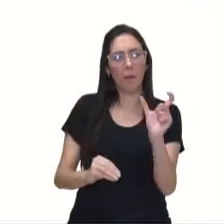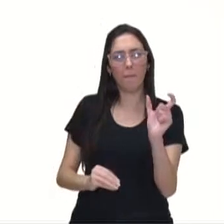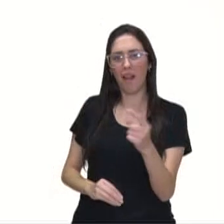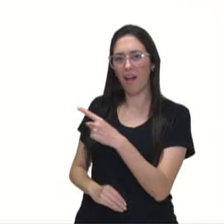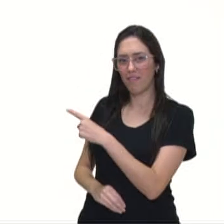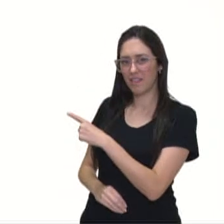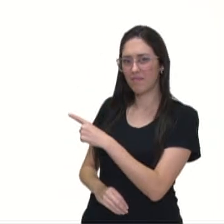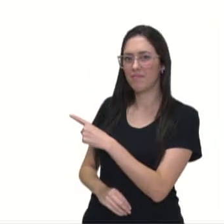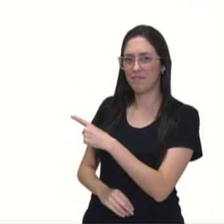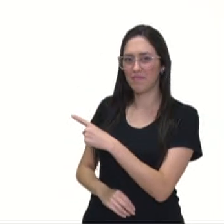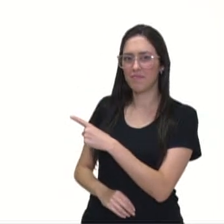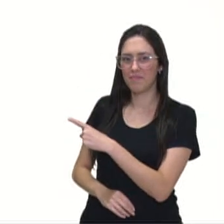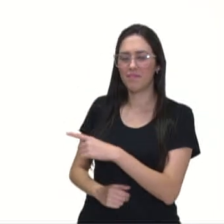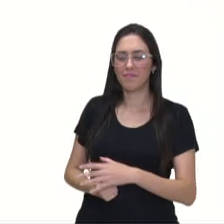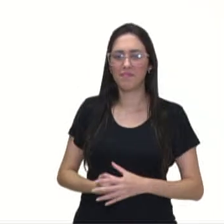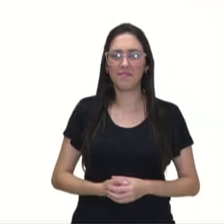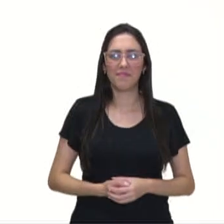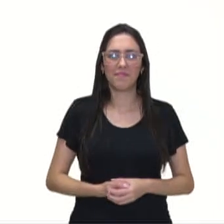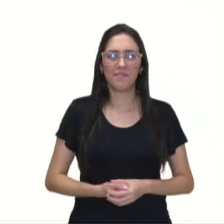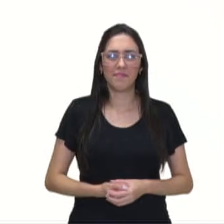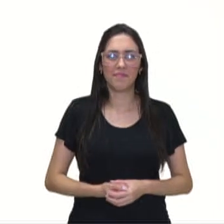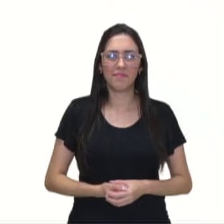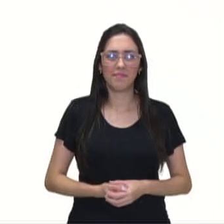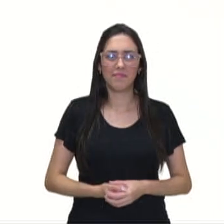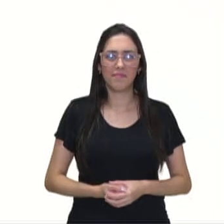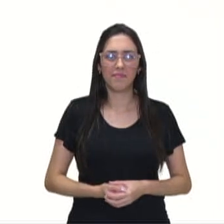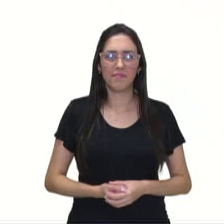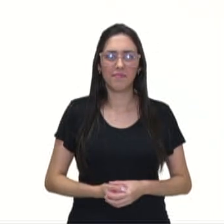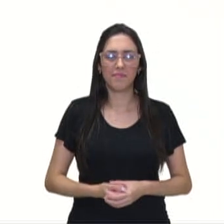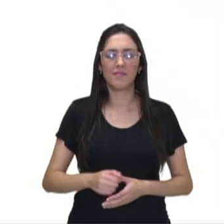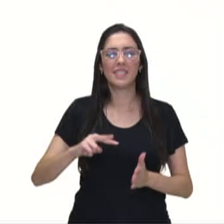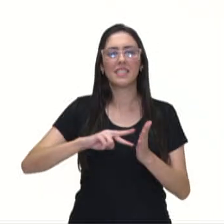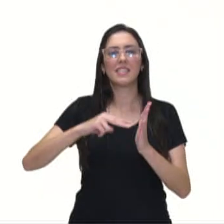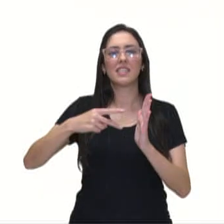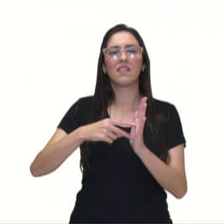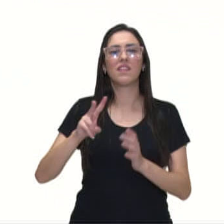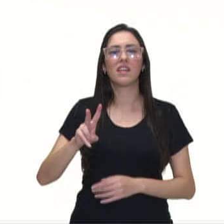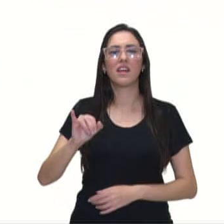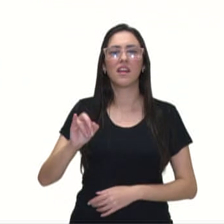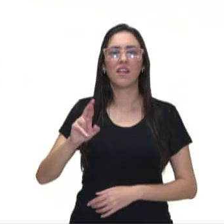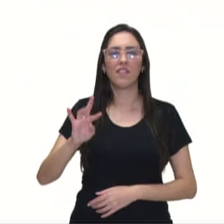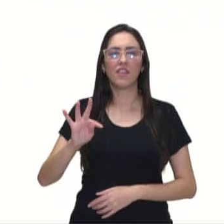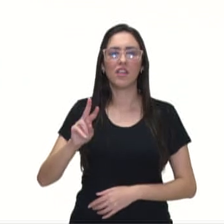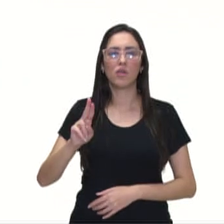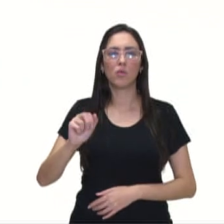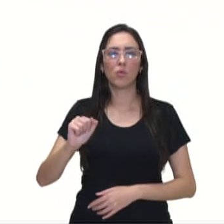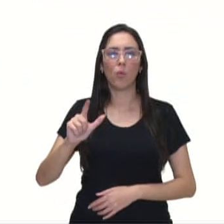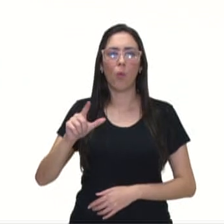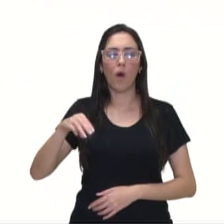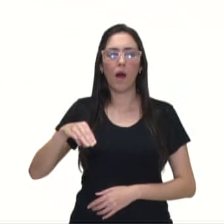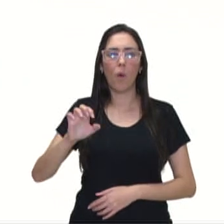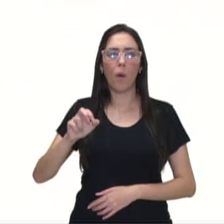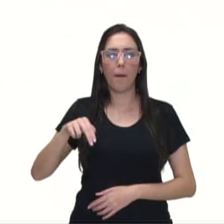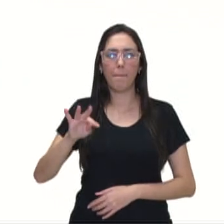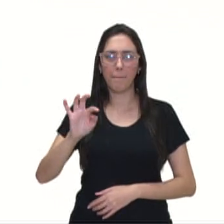nossa resposta virtually, virtualmente.